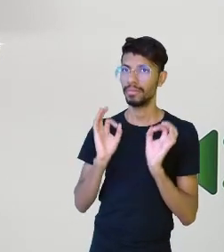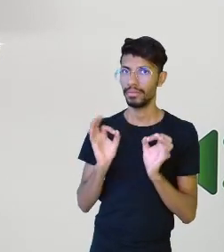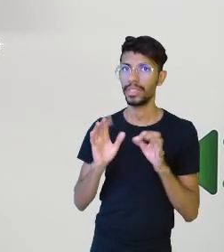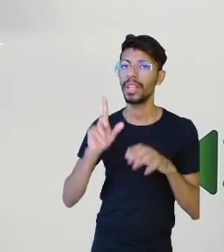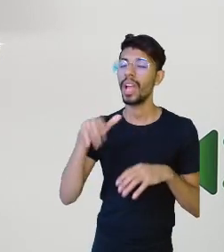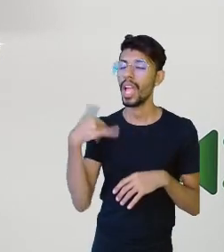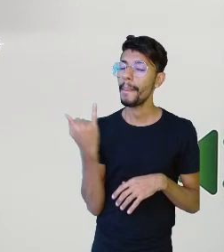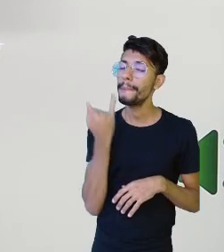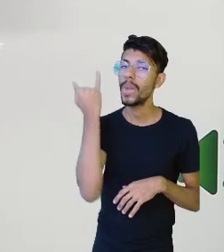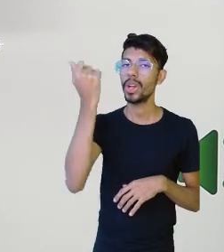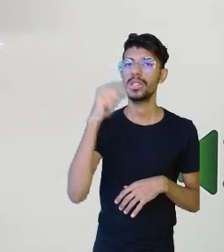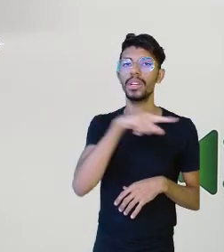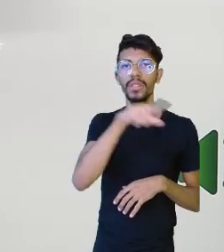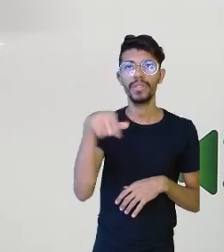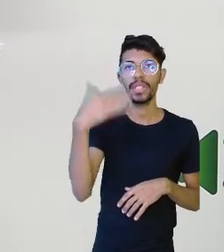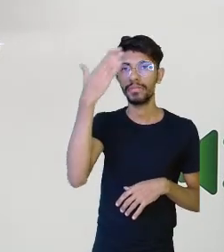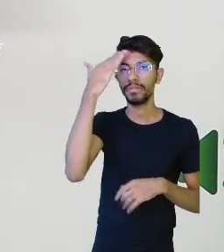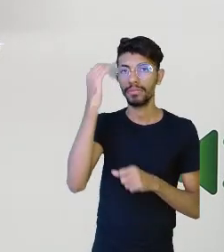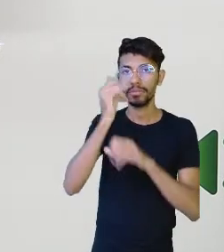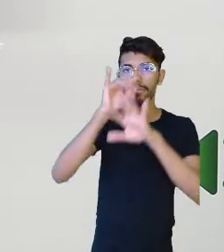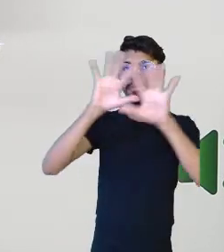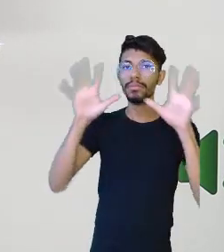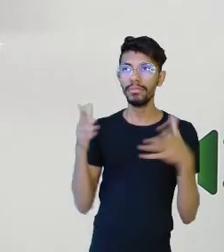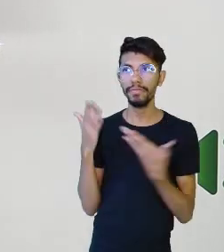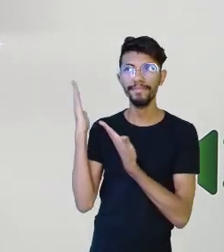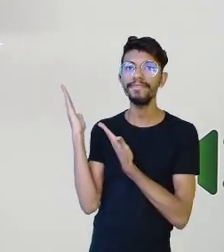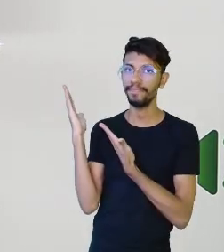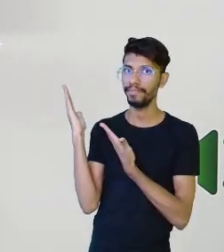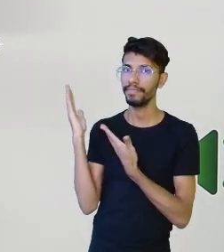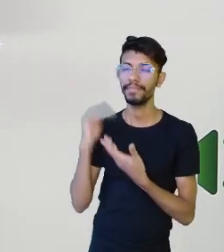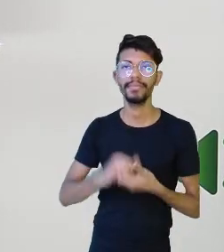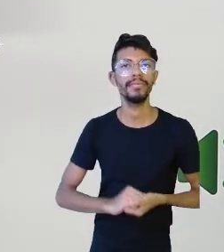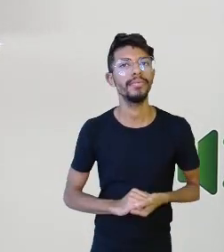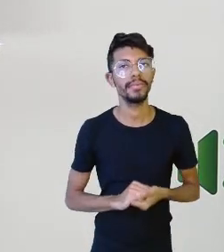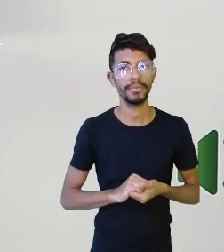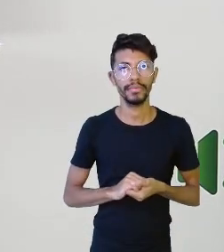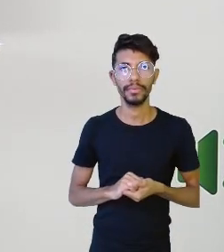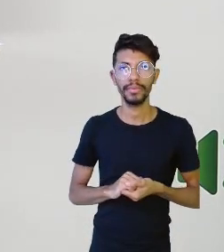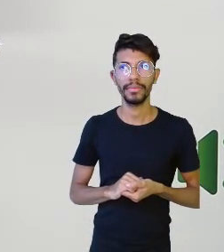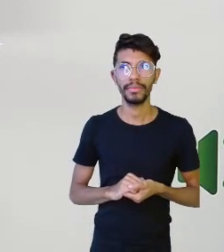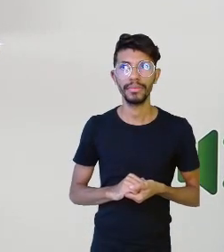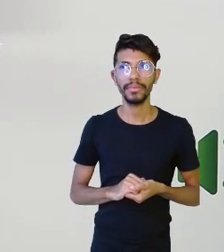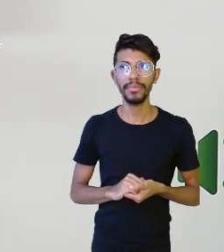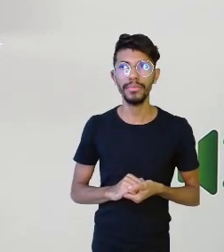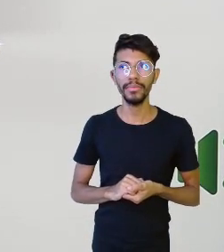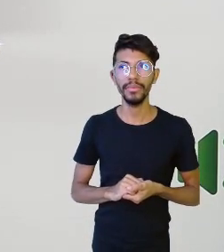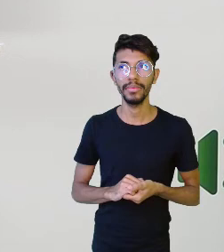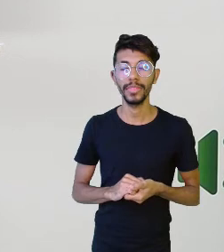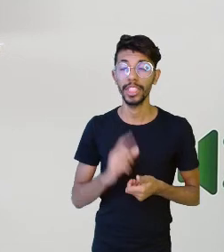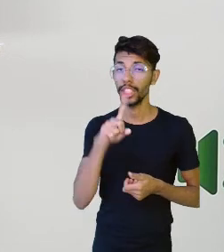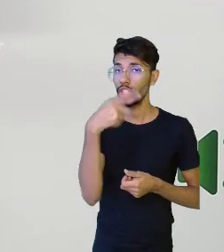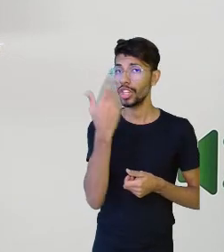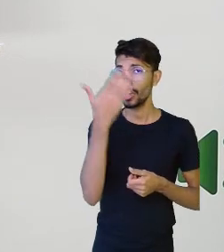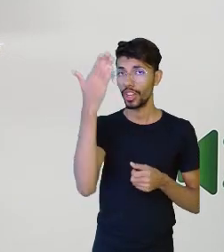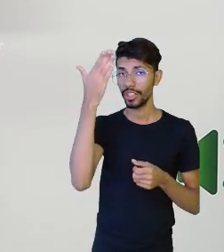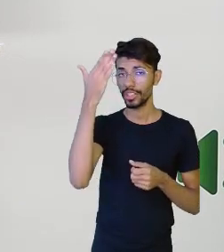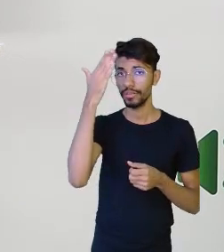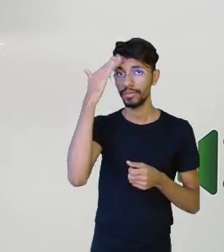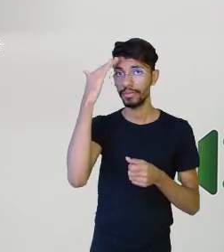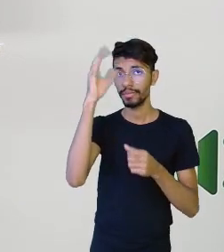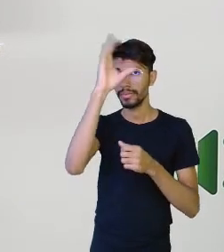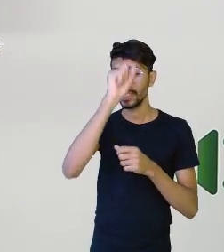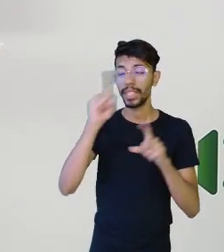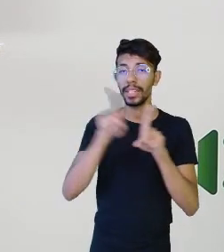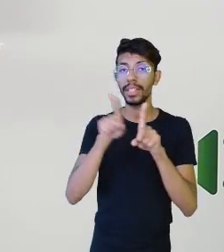é muito importante que você entenda isso. A gente aprendeu que o numerador é o